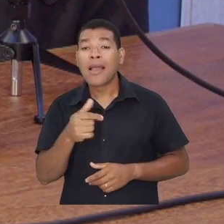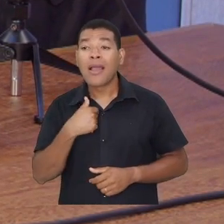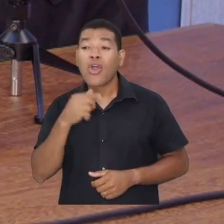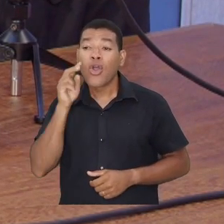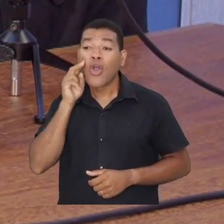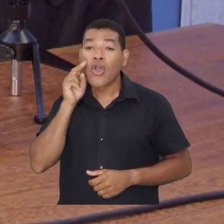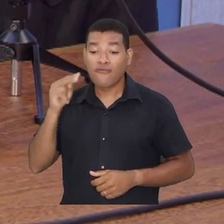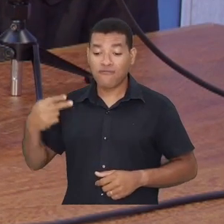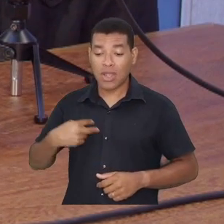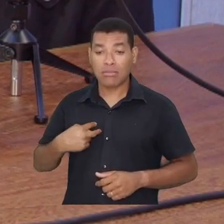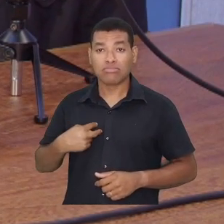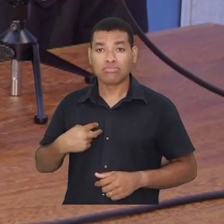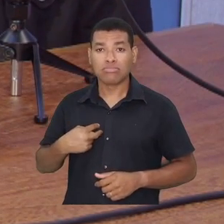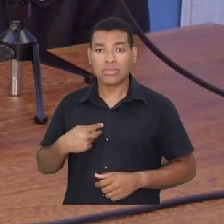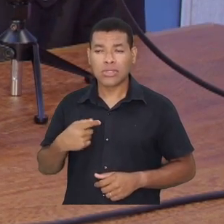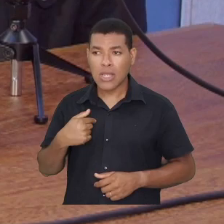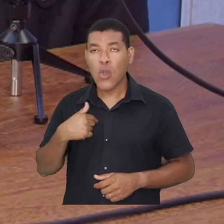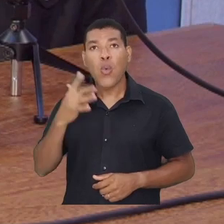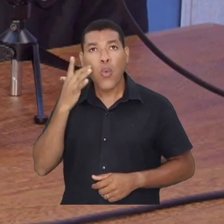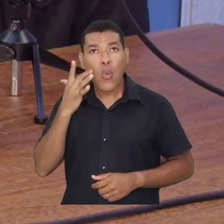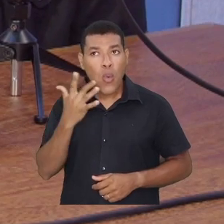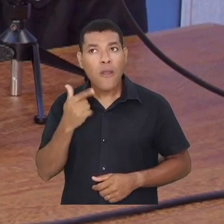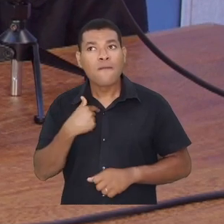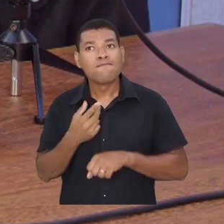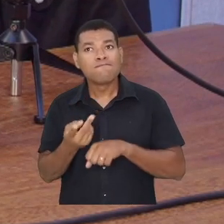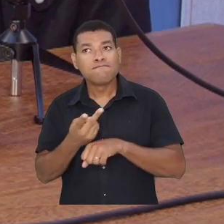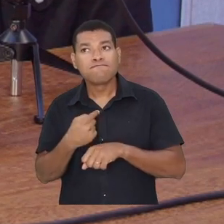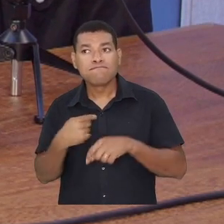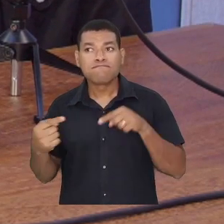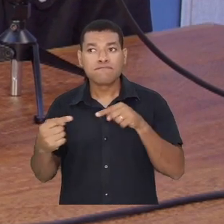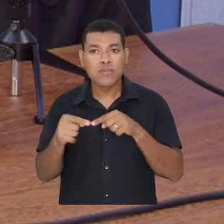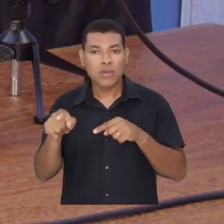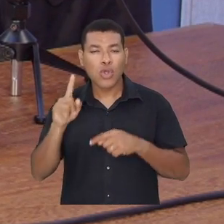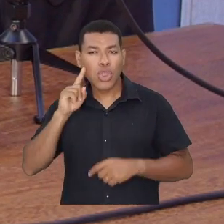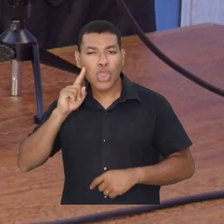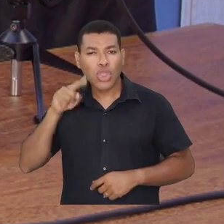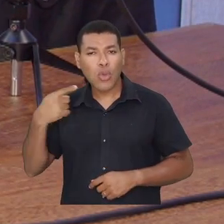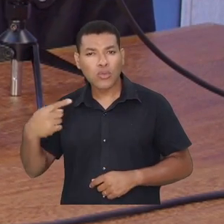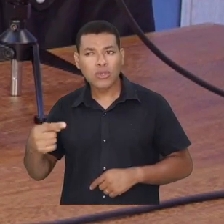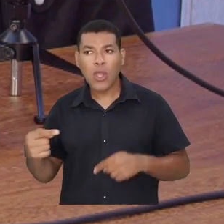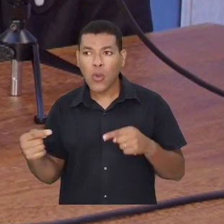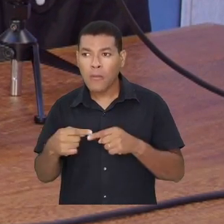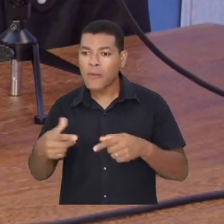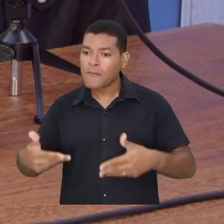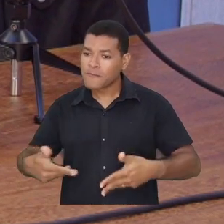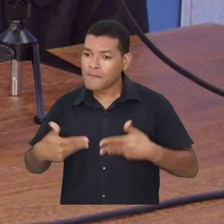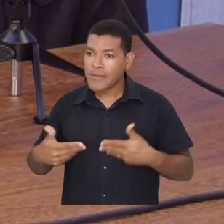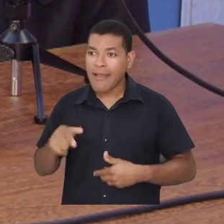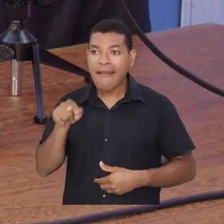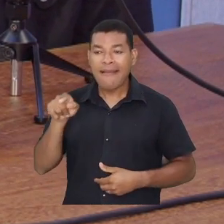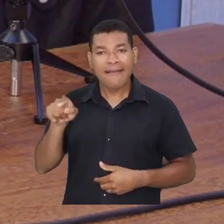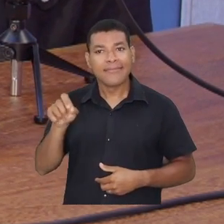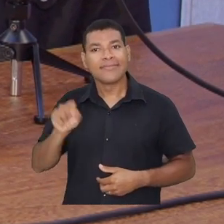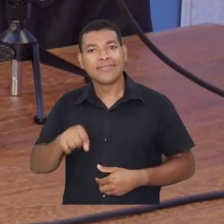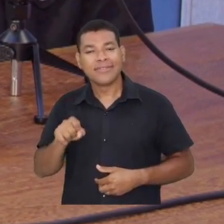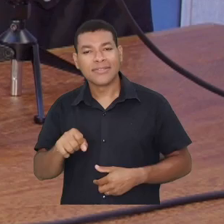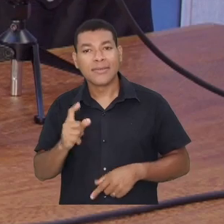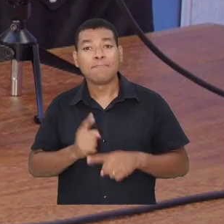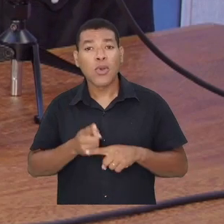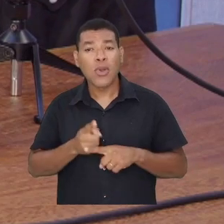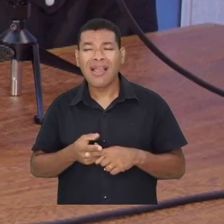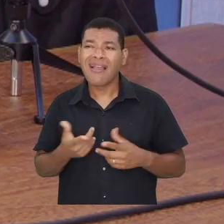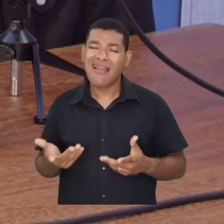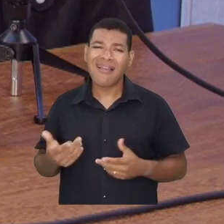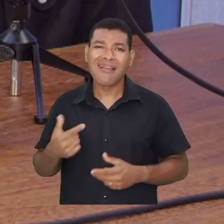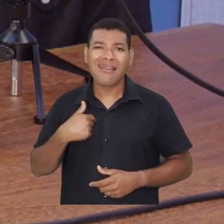si, ela acha que aquilo é o que ela realmente tá buscando, ou ela acha que o dia a dia dela uhum. vai ser motivado por aquilo. Por quê? Ah,